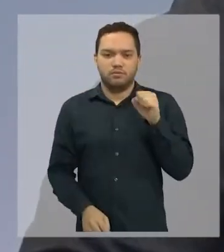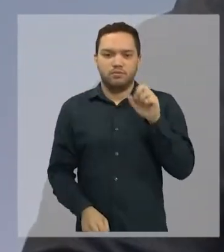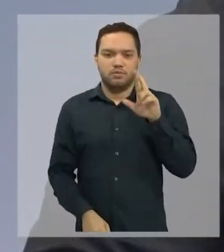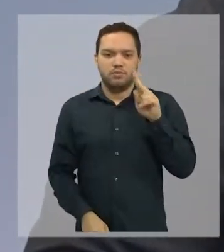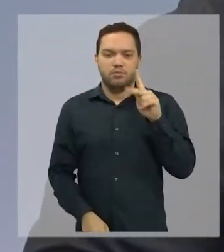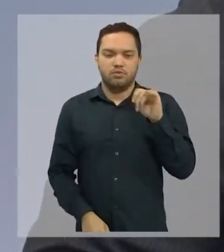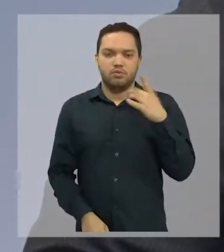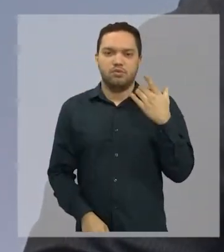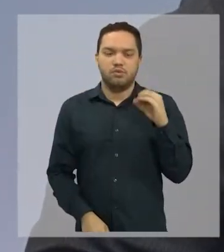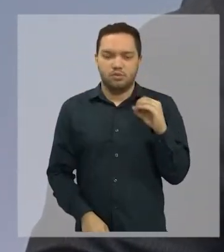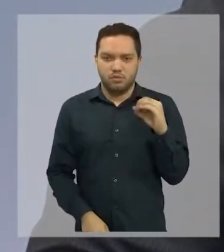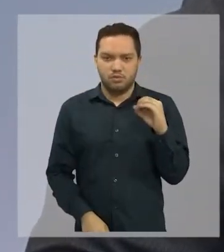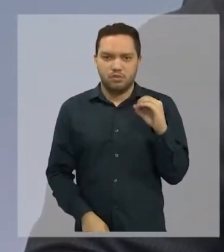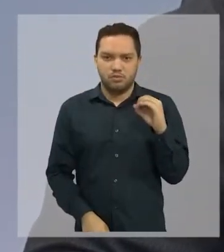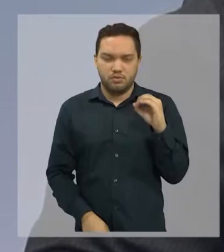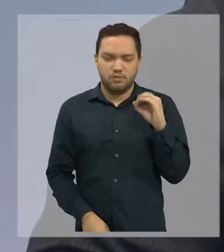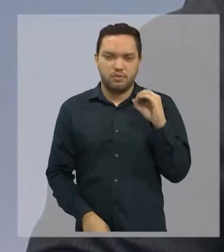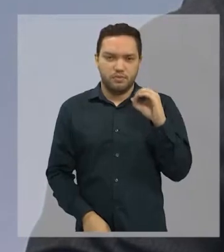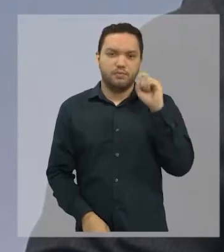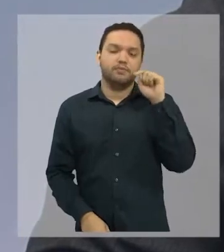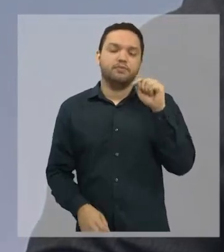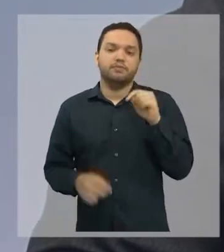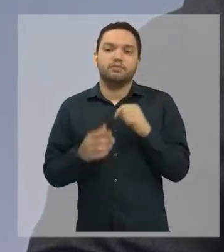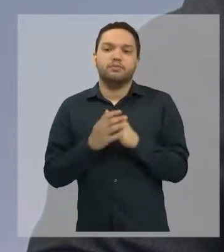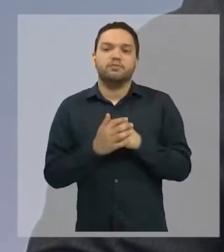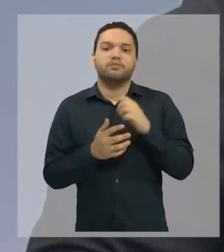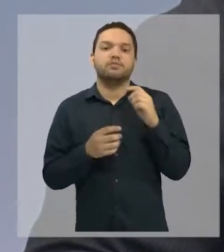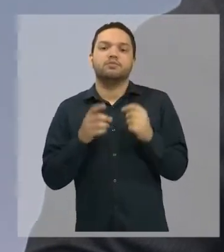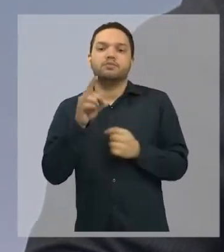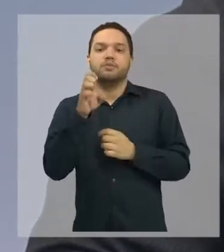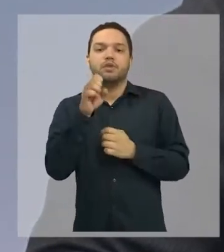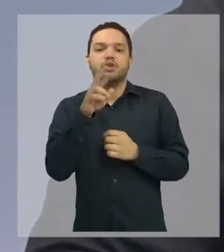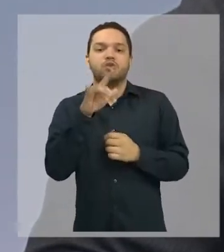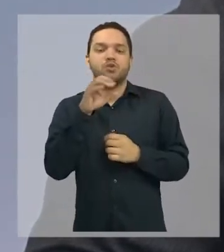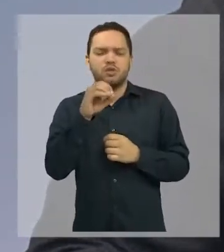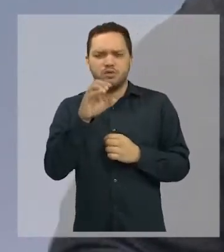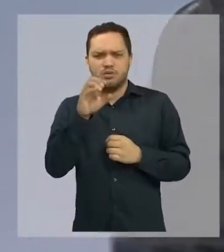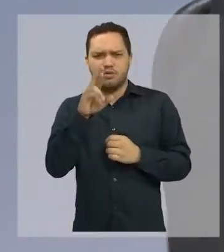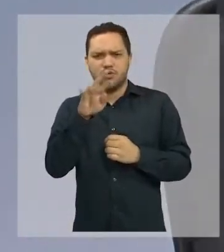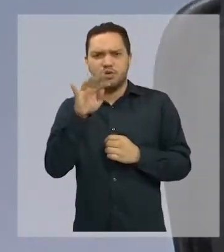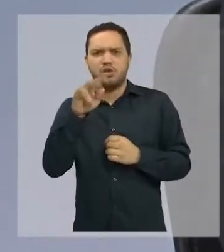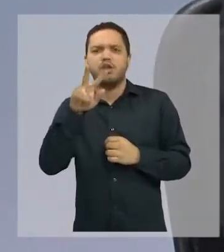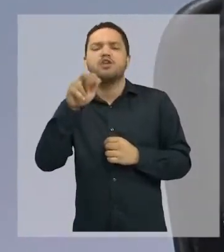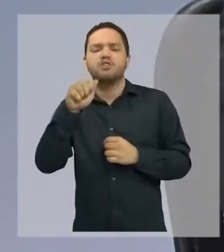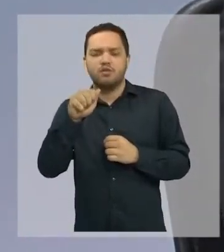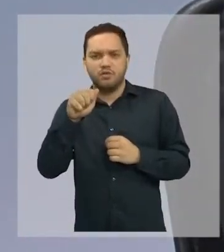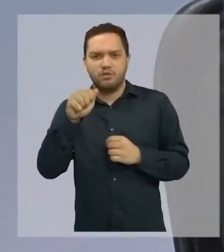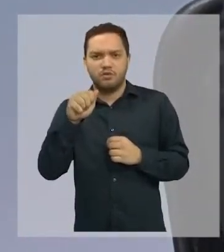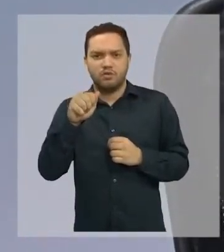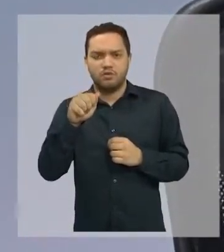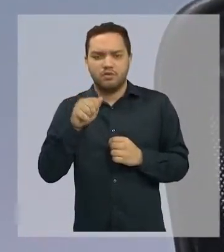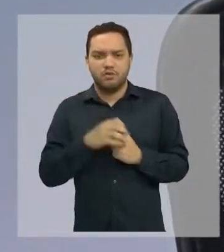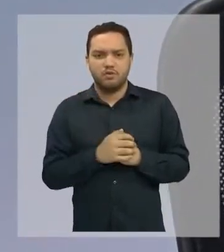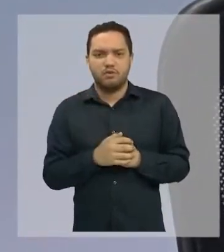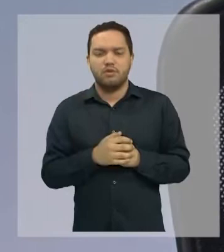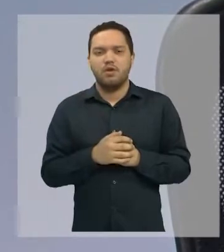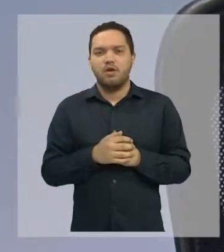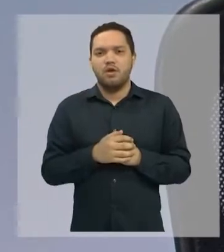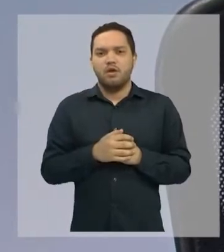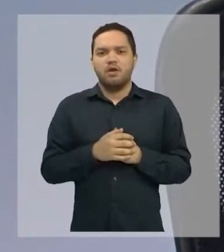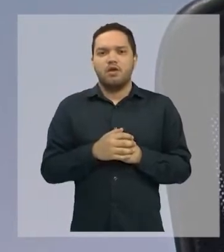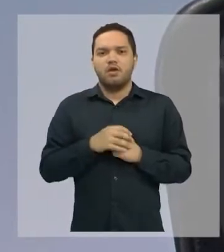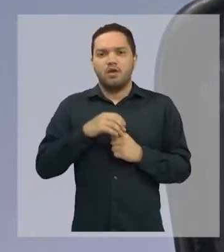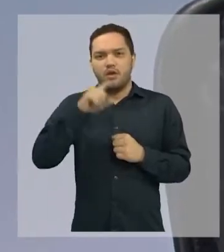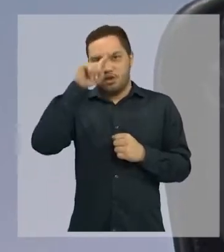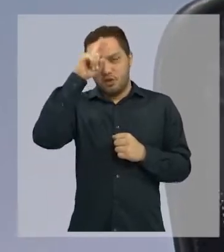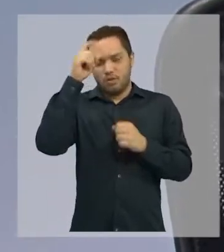disrupção, de 2018. Schumpeter usava uma expressão chamada destruição criativa. Você destrói uma coisa e